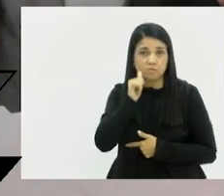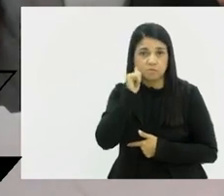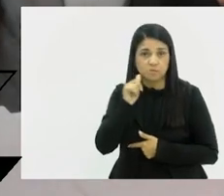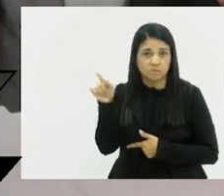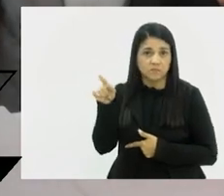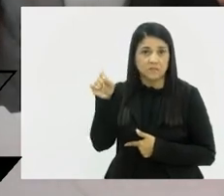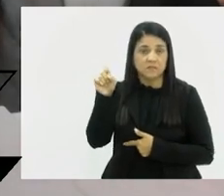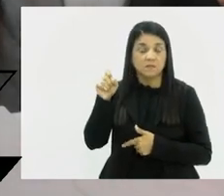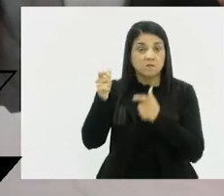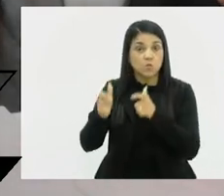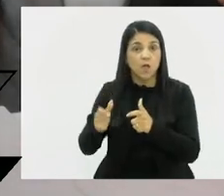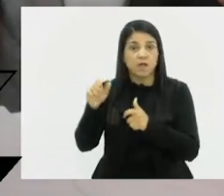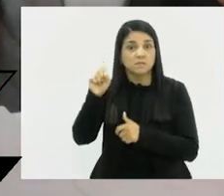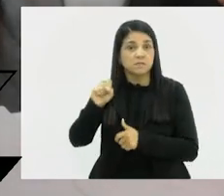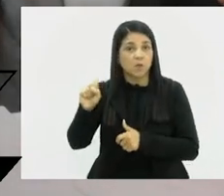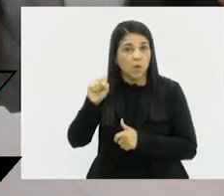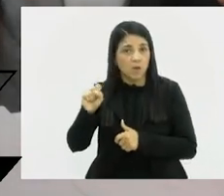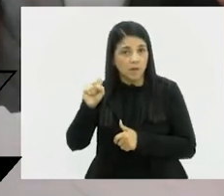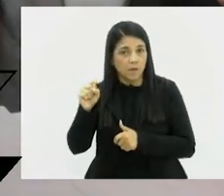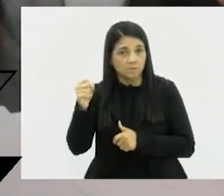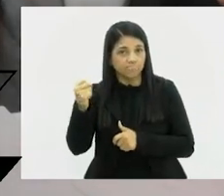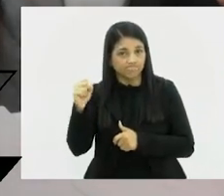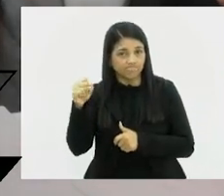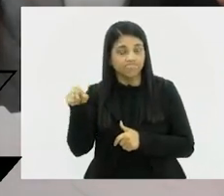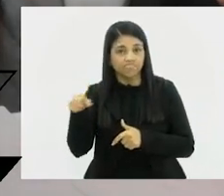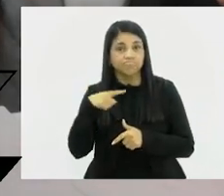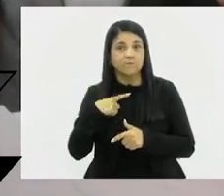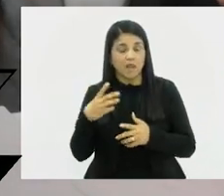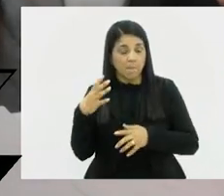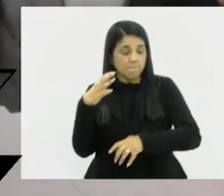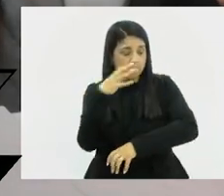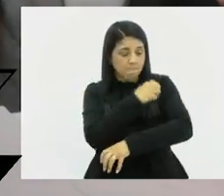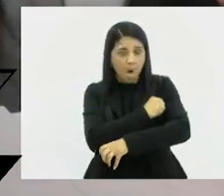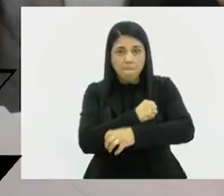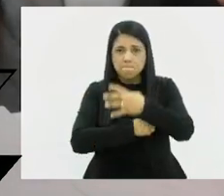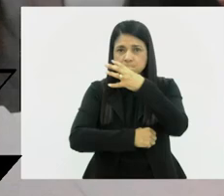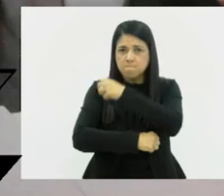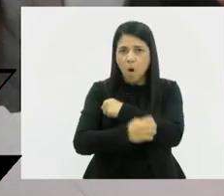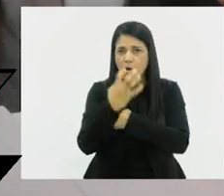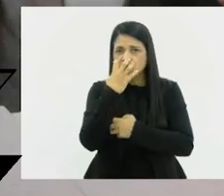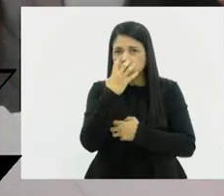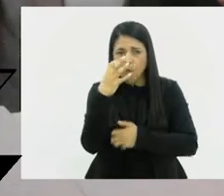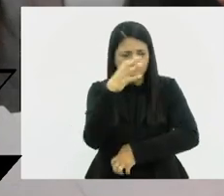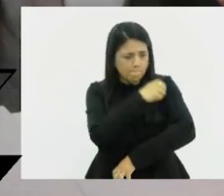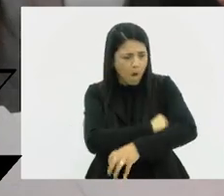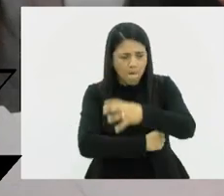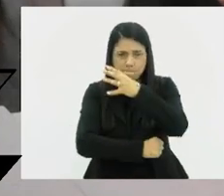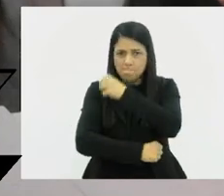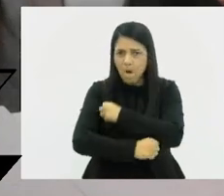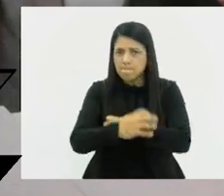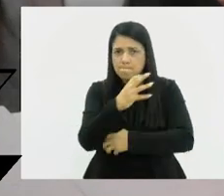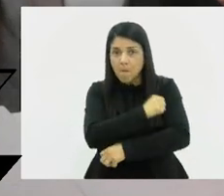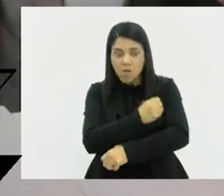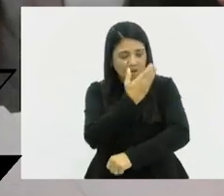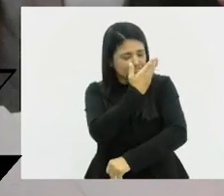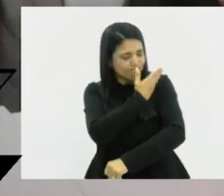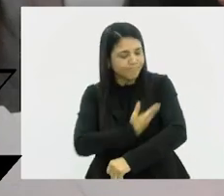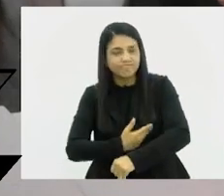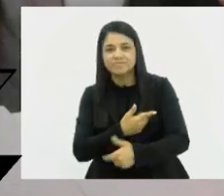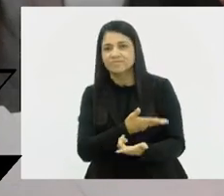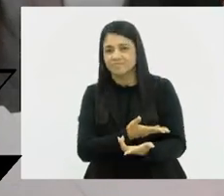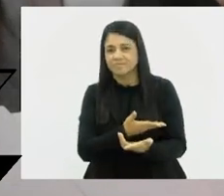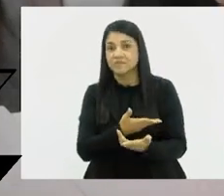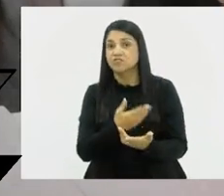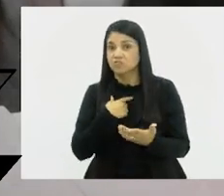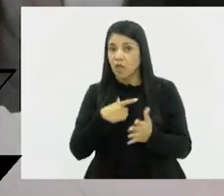tema central do nosso debate, teve ali uma lesão corporal, deputada Mourinho. Teve ali uma deformidade permanente, prevista na legislação